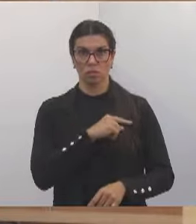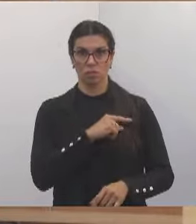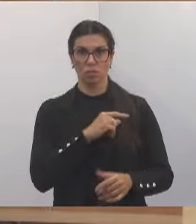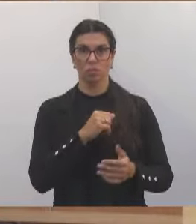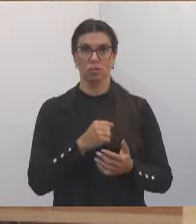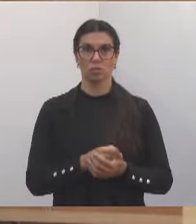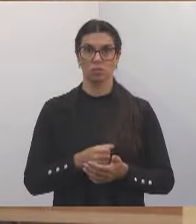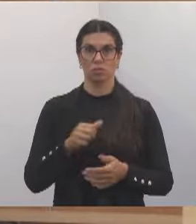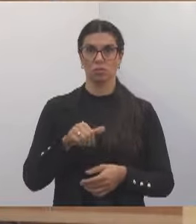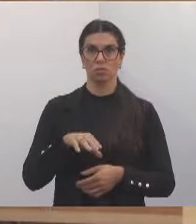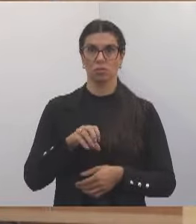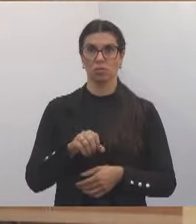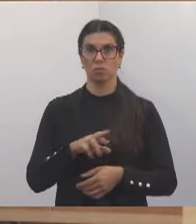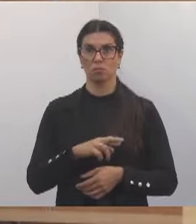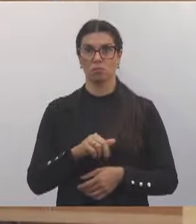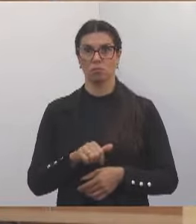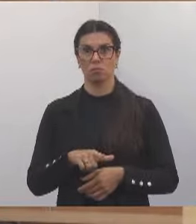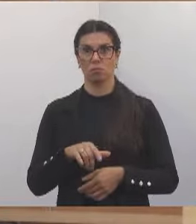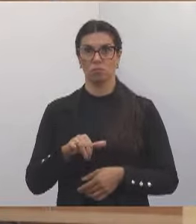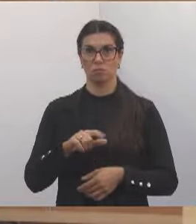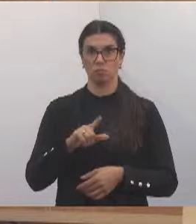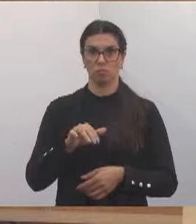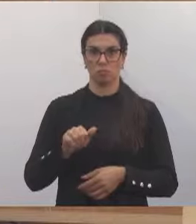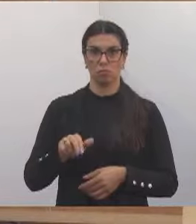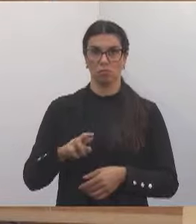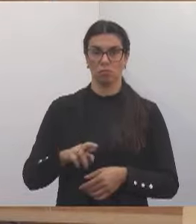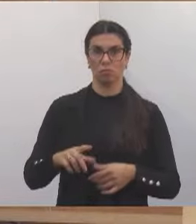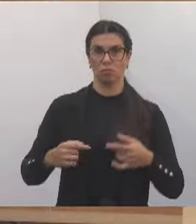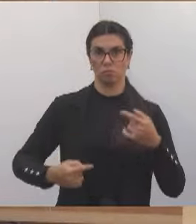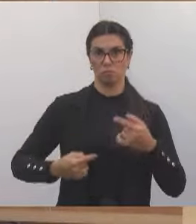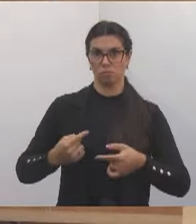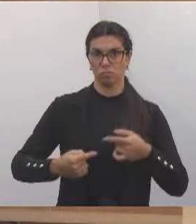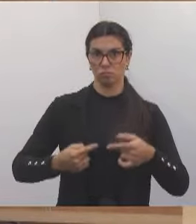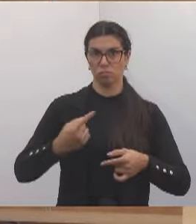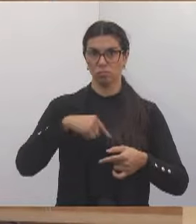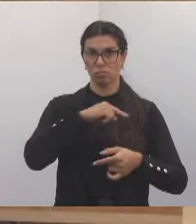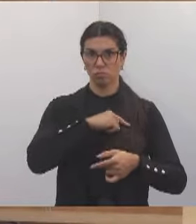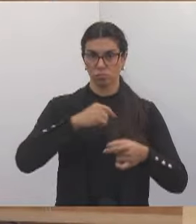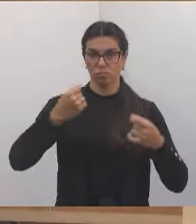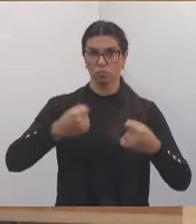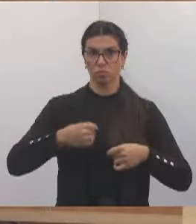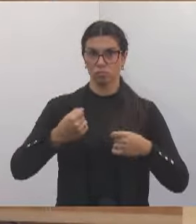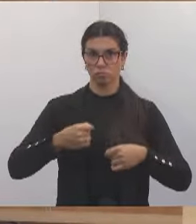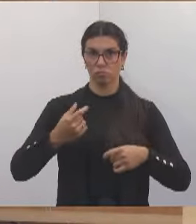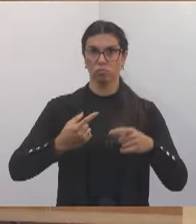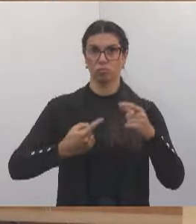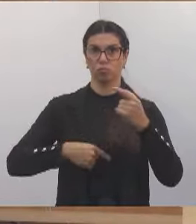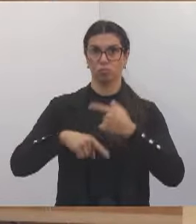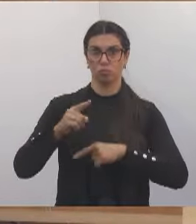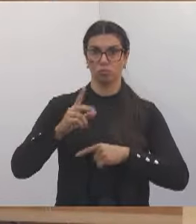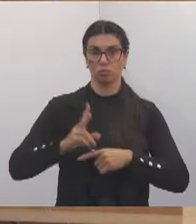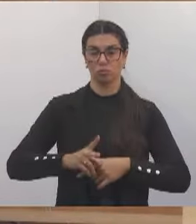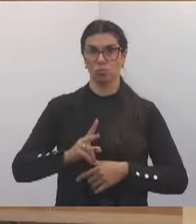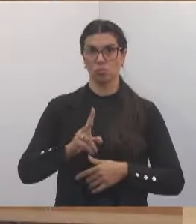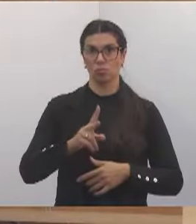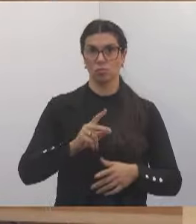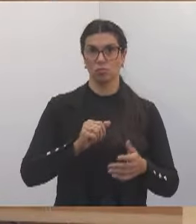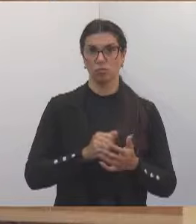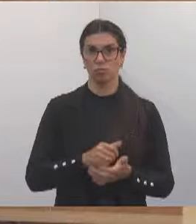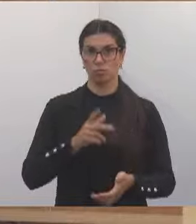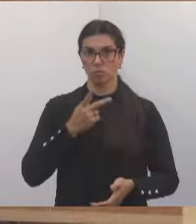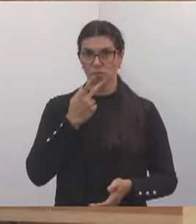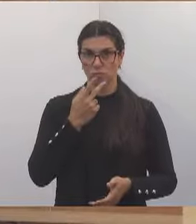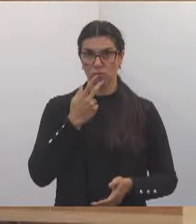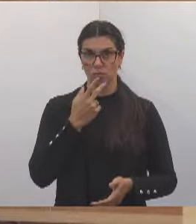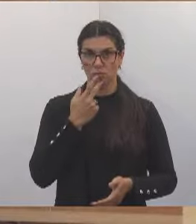moralizar a política, a gente tem que ir mais a fundo. Né? Nós sabemos disso e é como eu sempre falo aqui, quem paga,